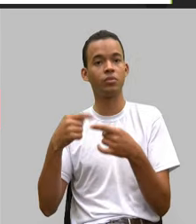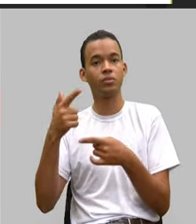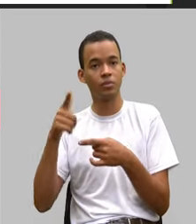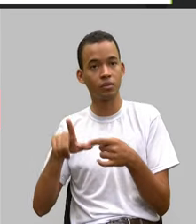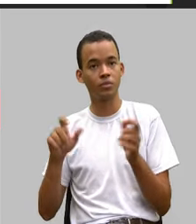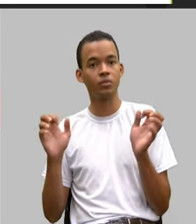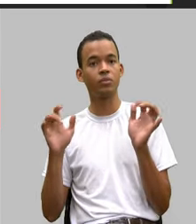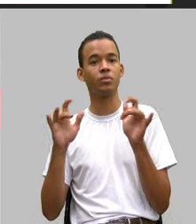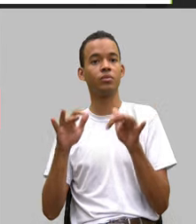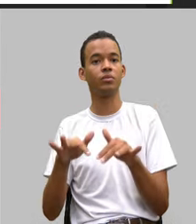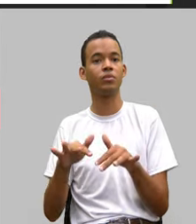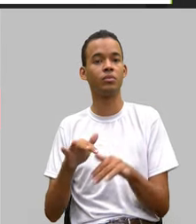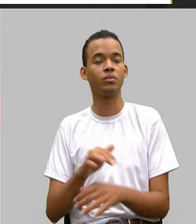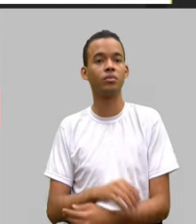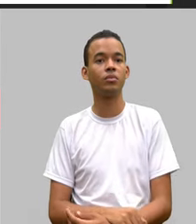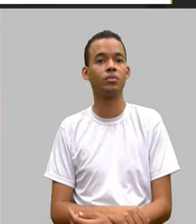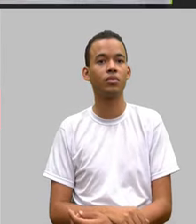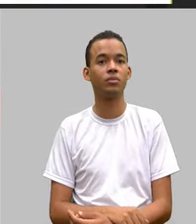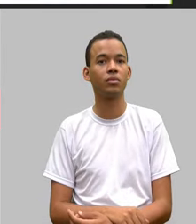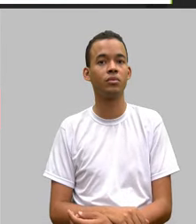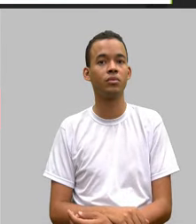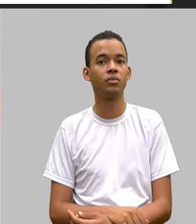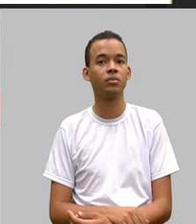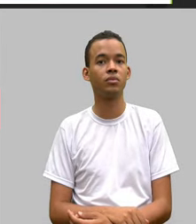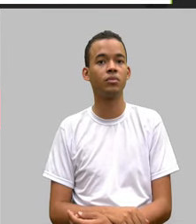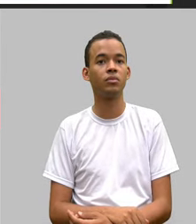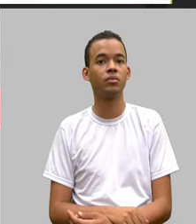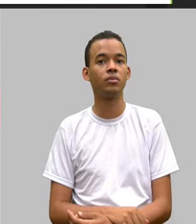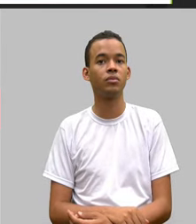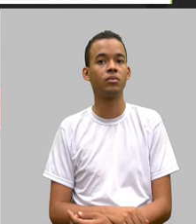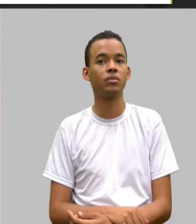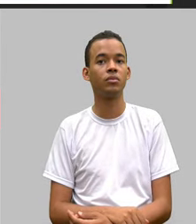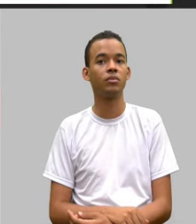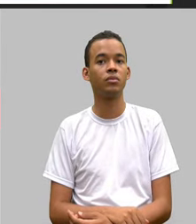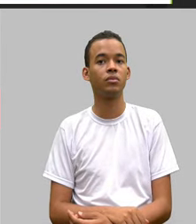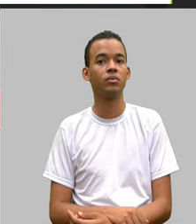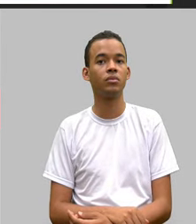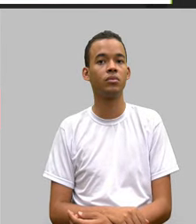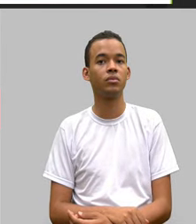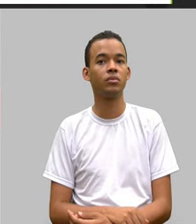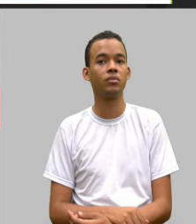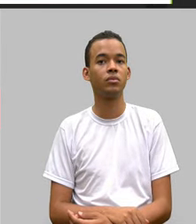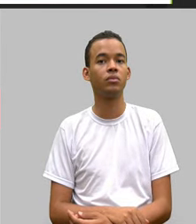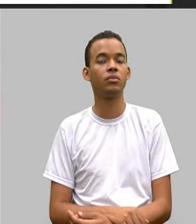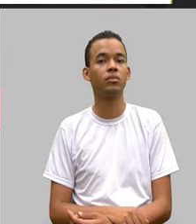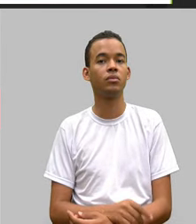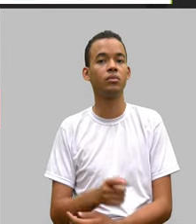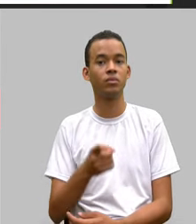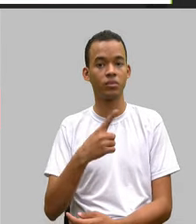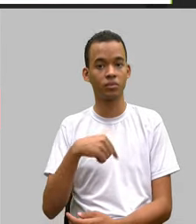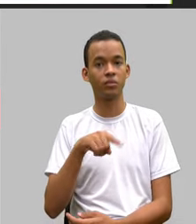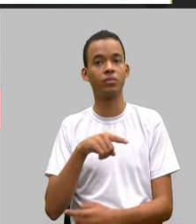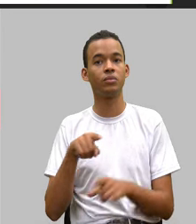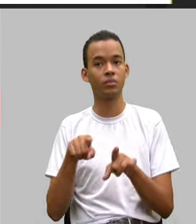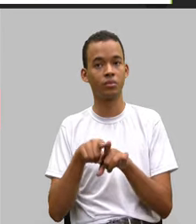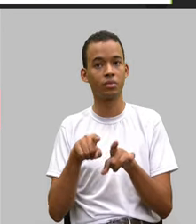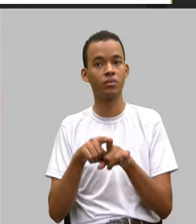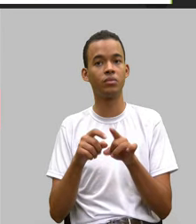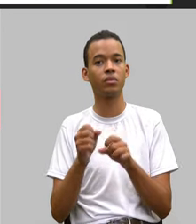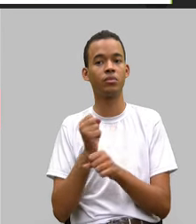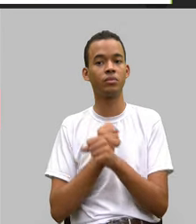apontar para aí ó tô apontando aí estivemos aqui no encontro internacional que foi em novembro de